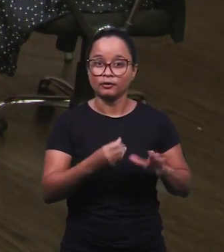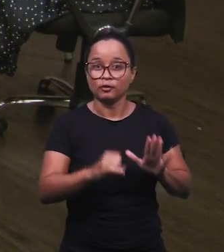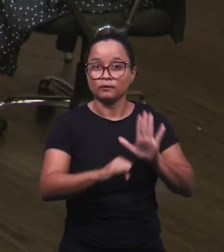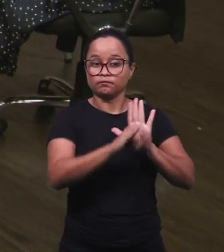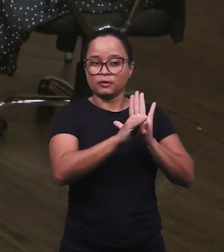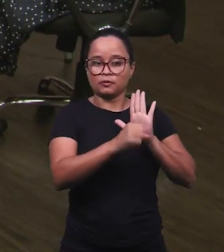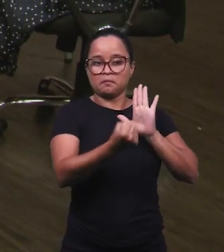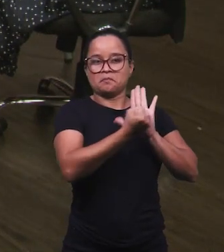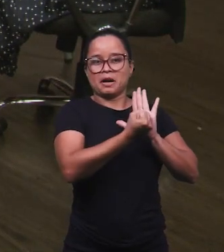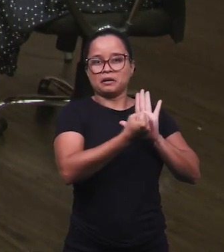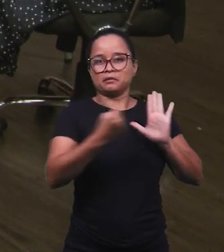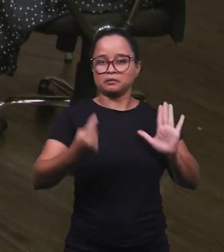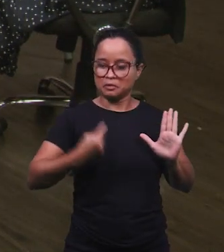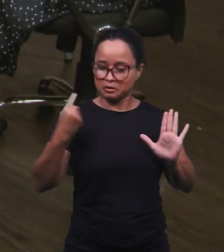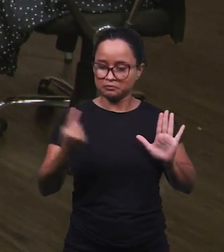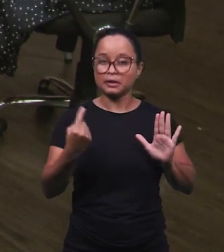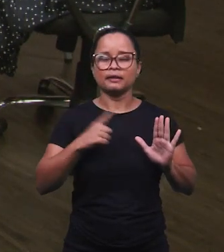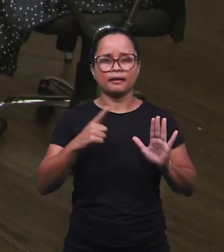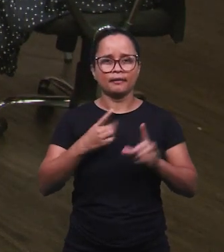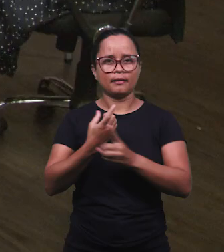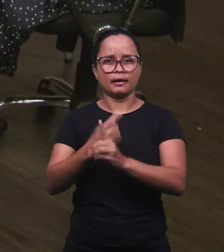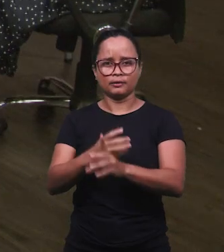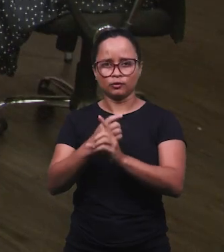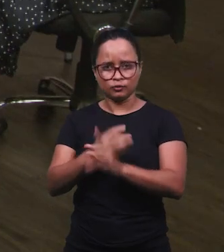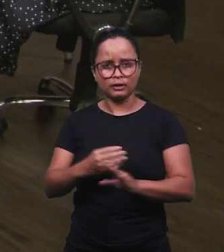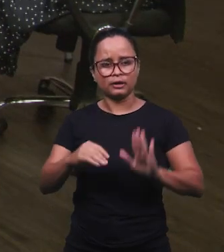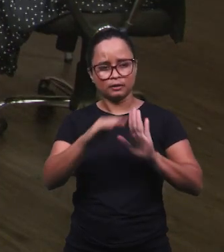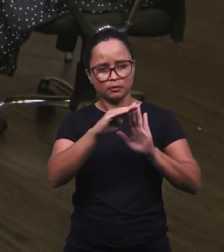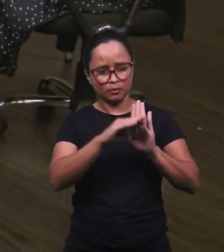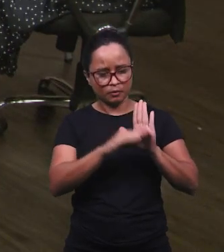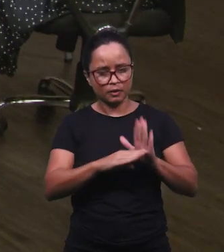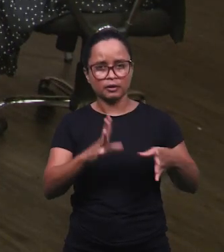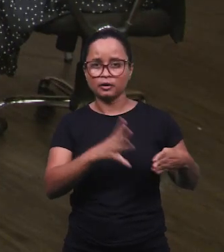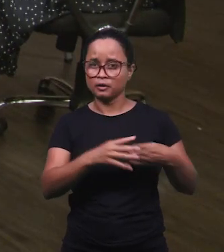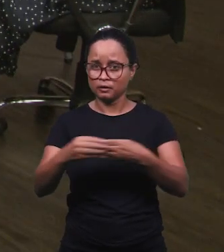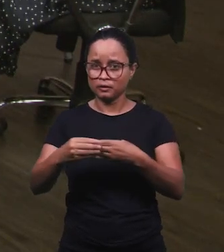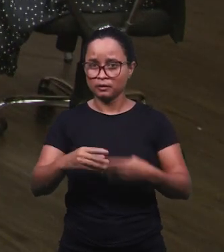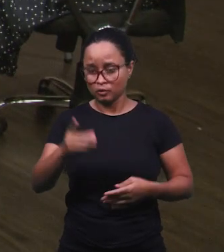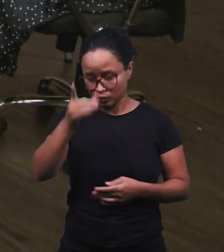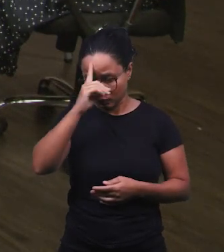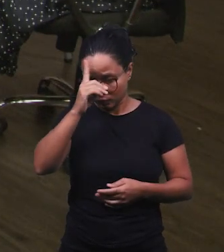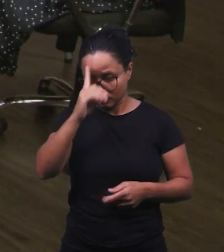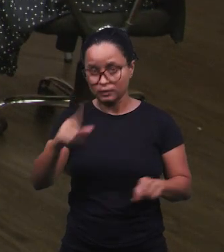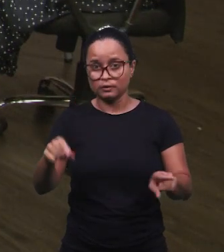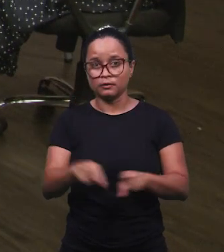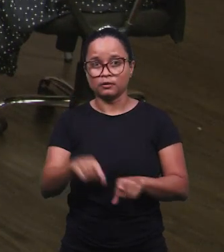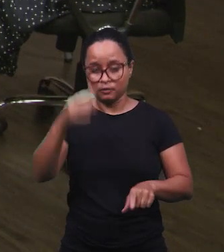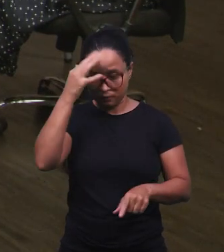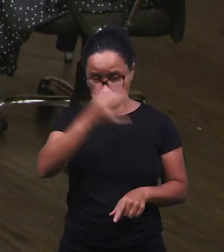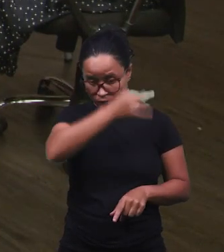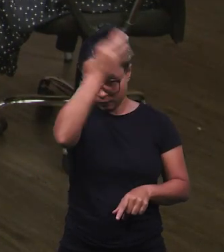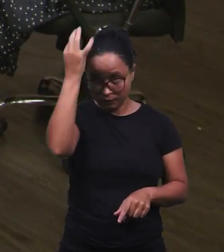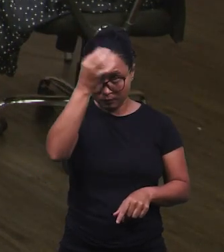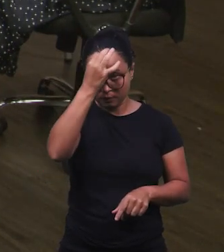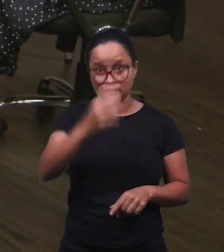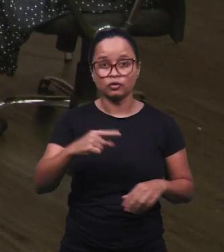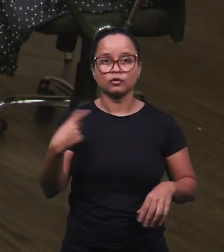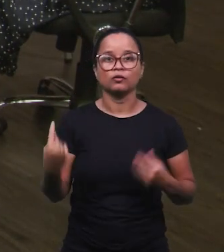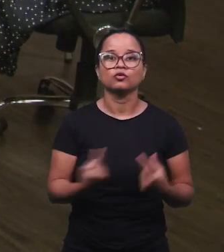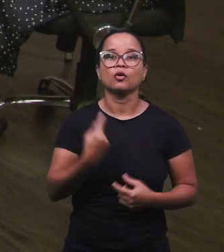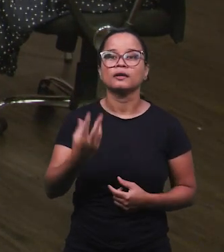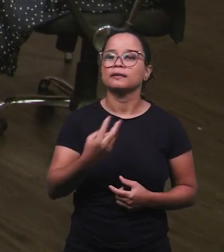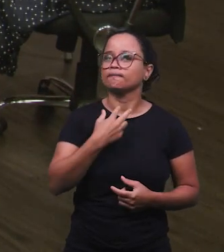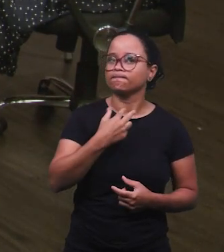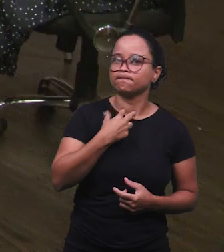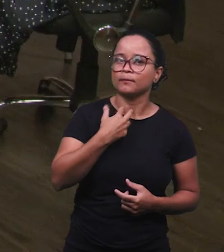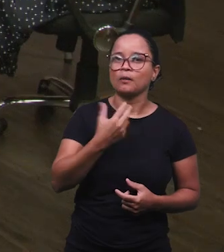temos a doutrina que nos rege, que nos direciona todos os dias, o Espírito Santo. A gente não pode entrar